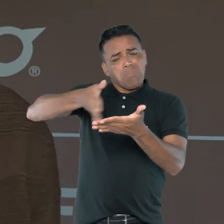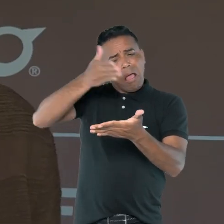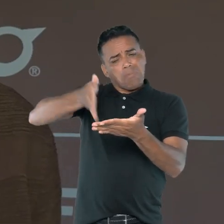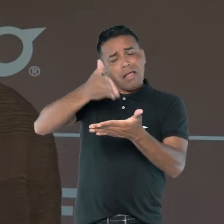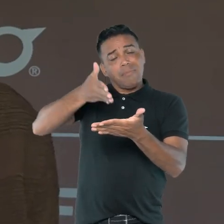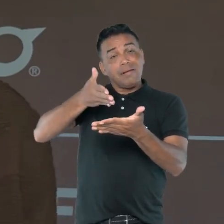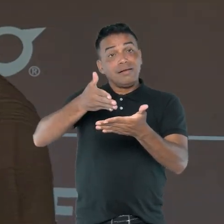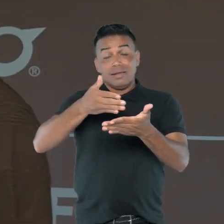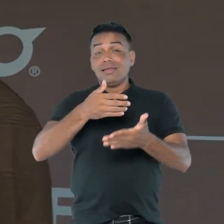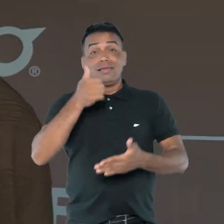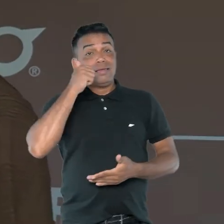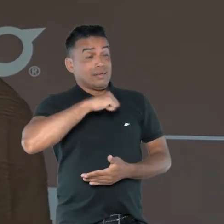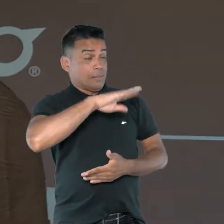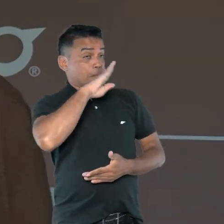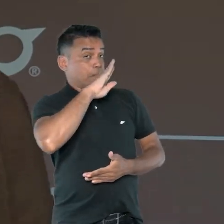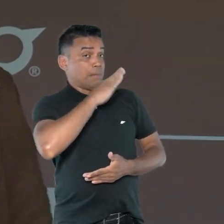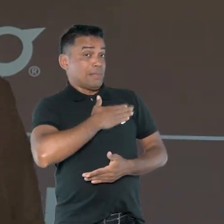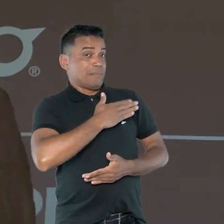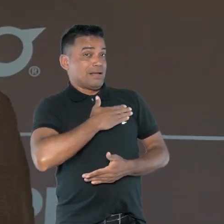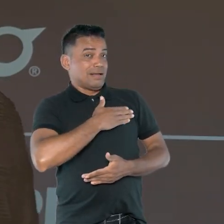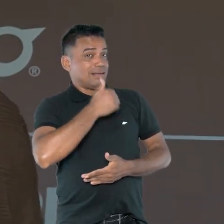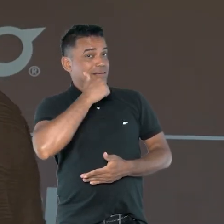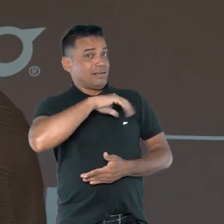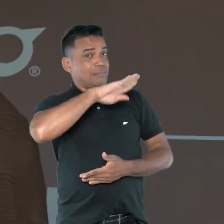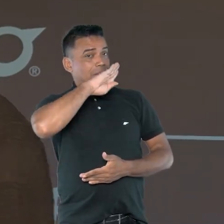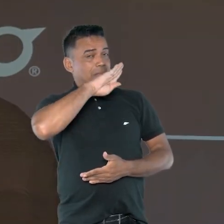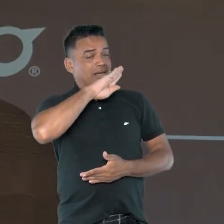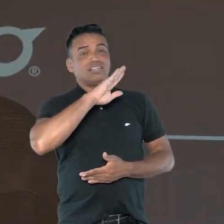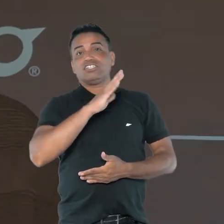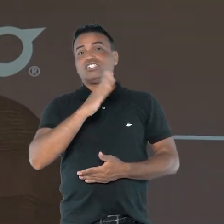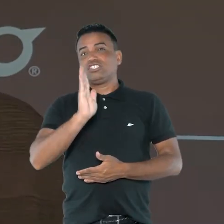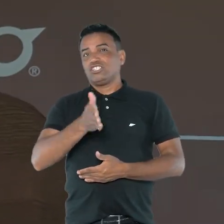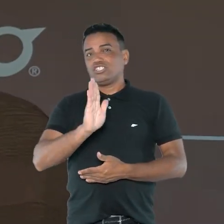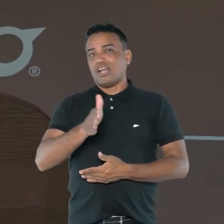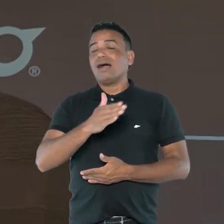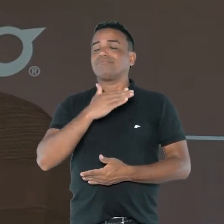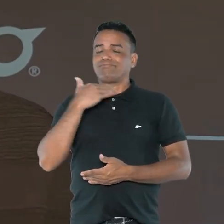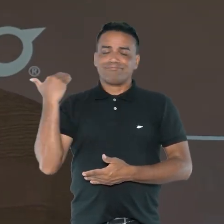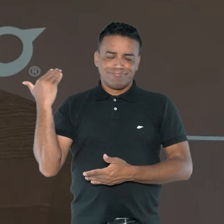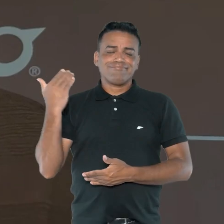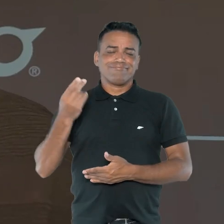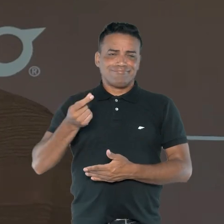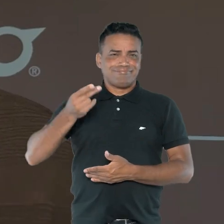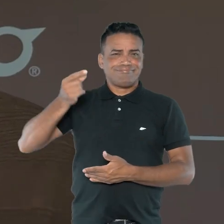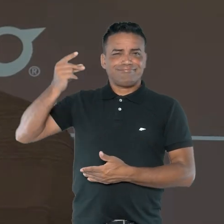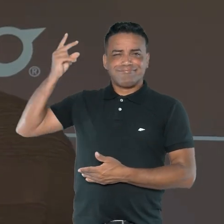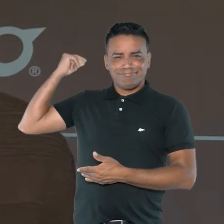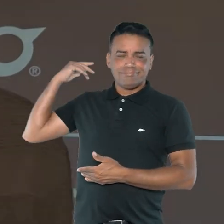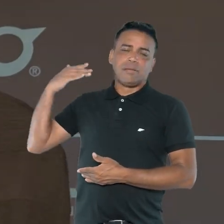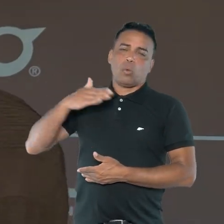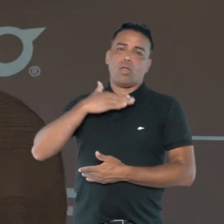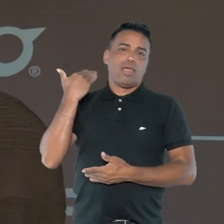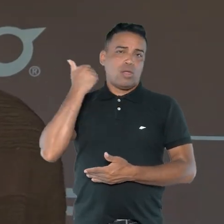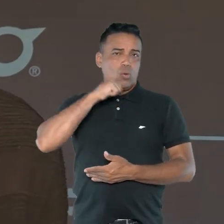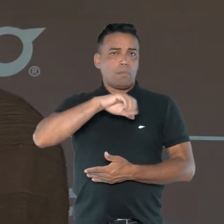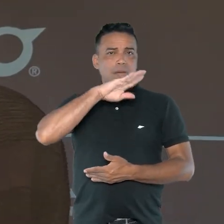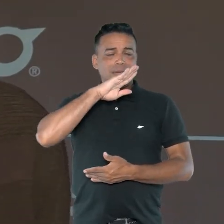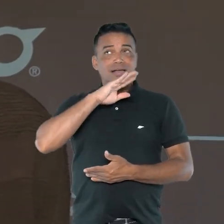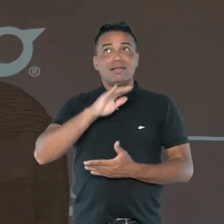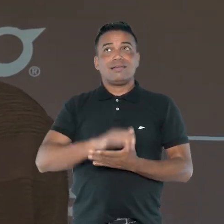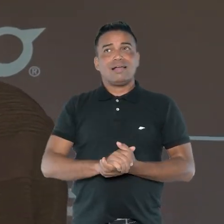é, e a minha mãe, que já, né, já não está entre nós há muito